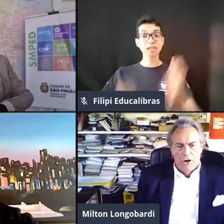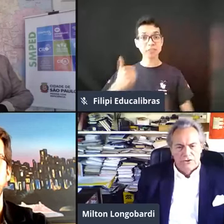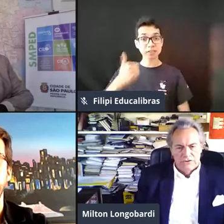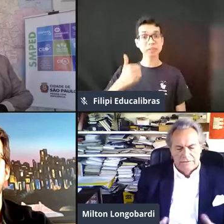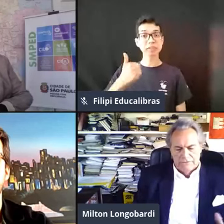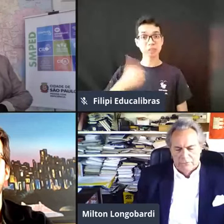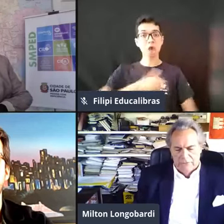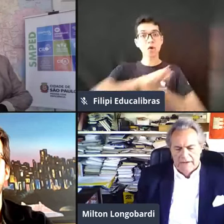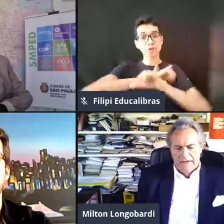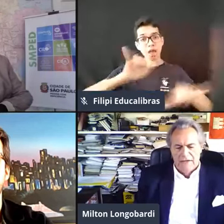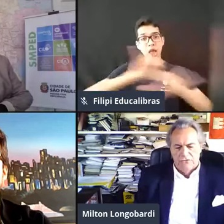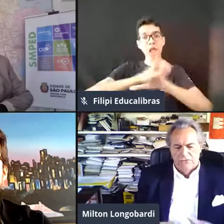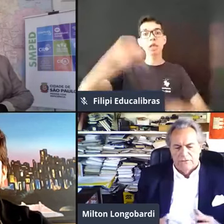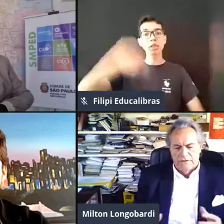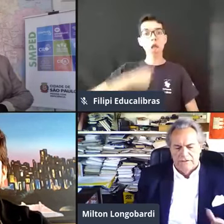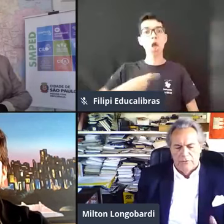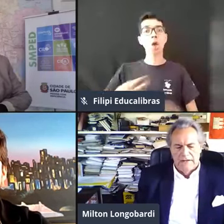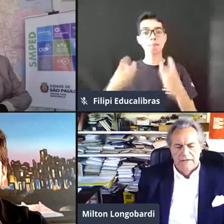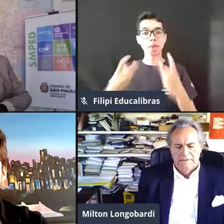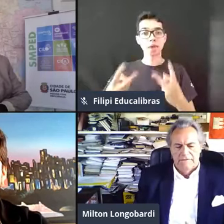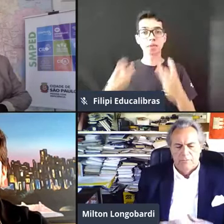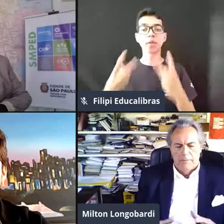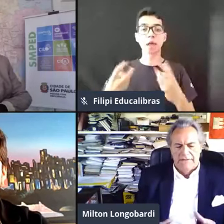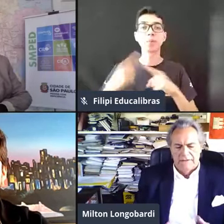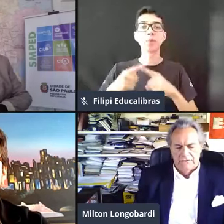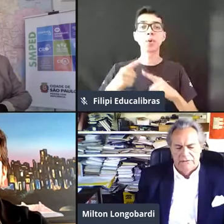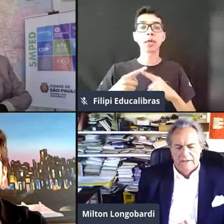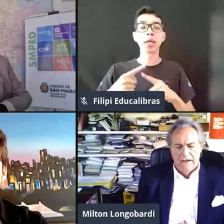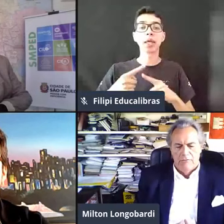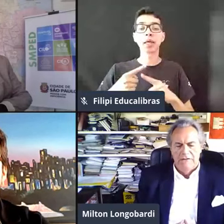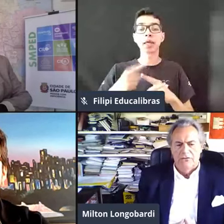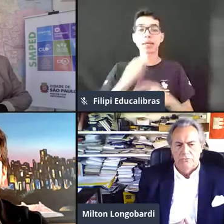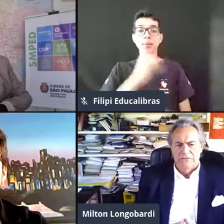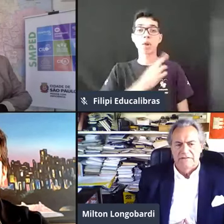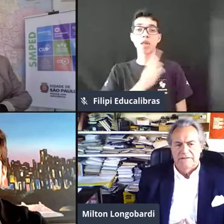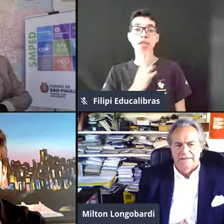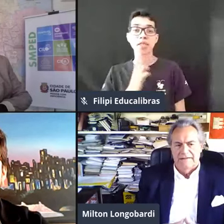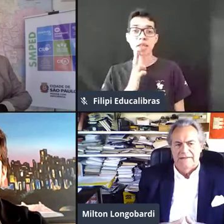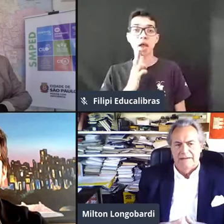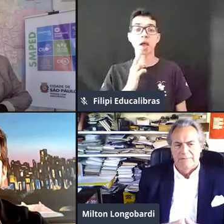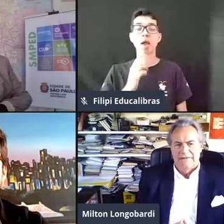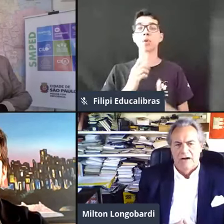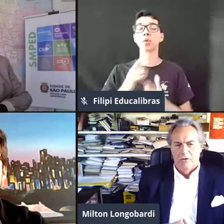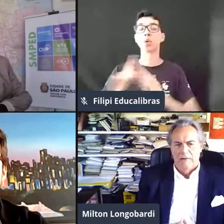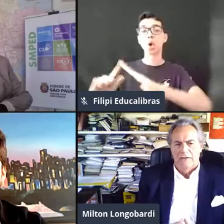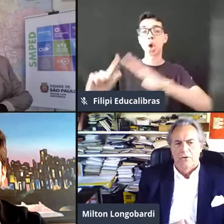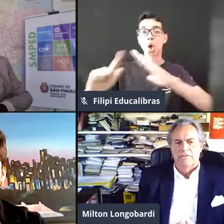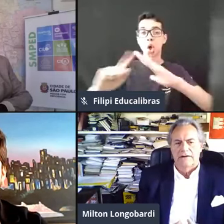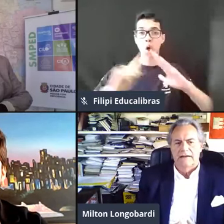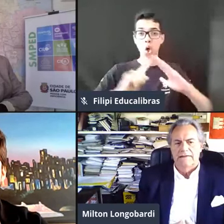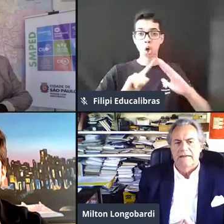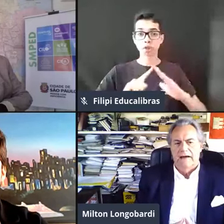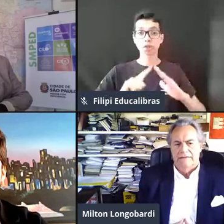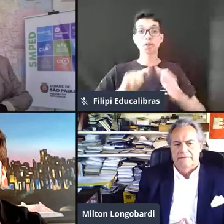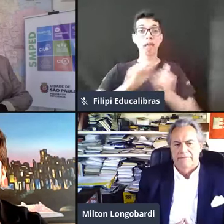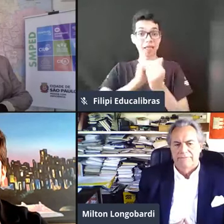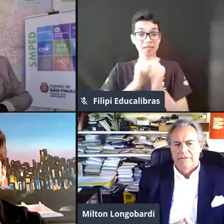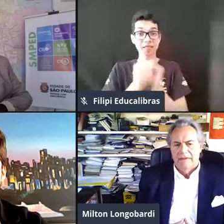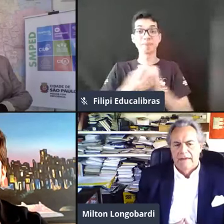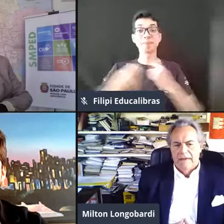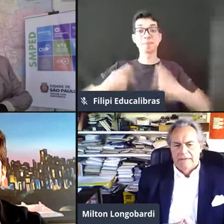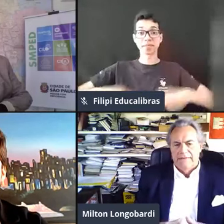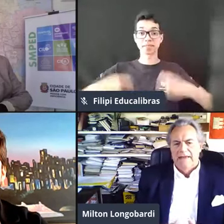As lojas, o varejo, restaurantes, de uma maneira geral, eles vão precisar se adaptar a uma nova